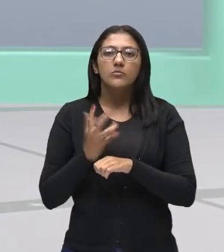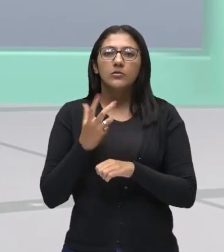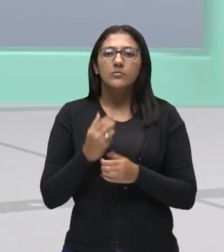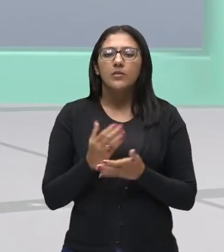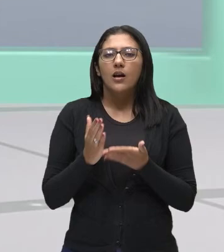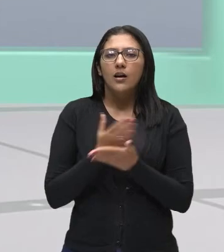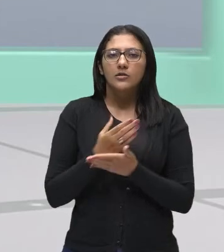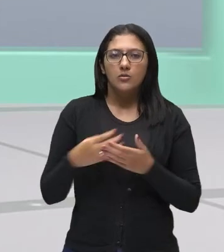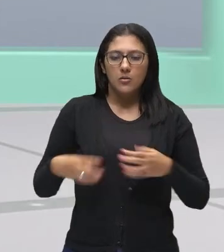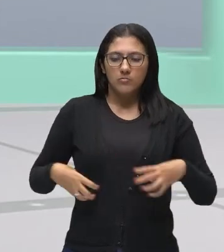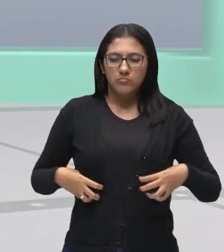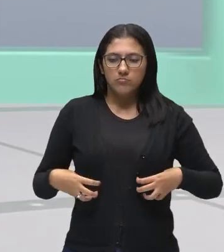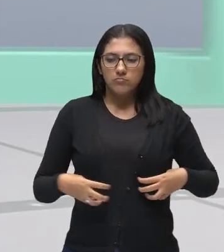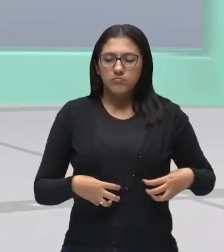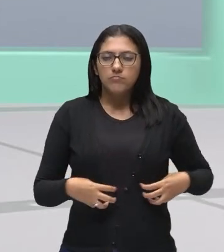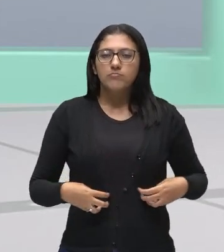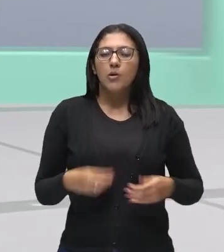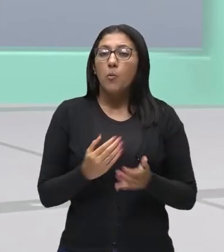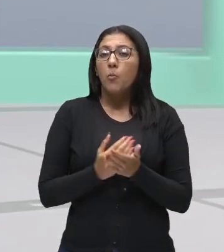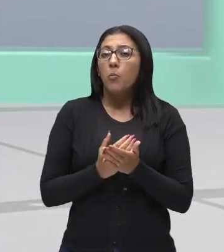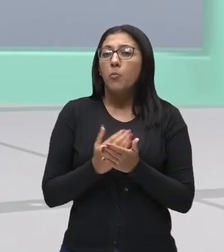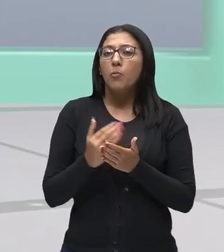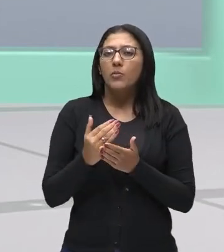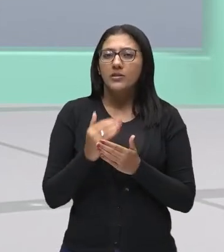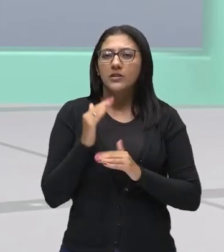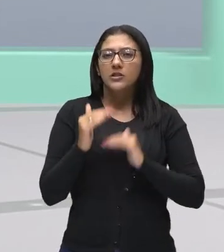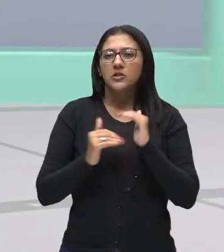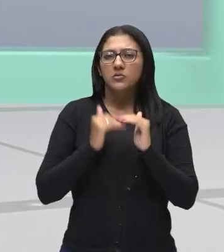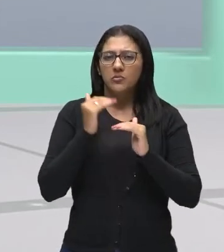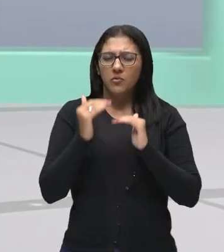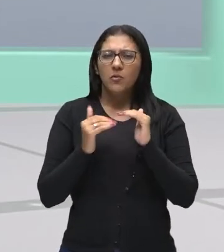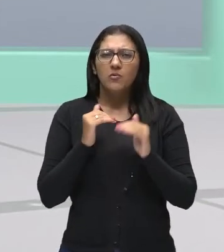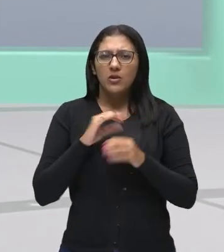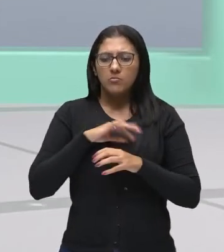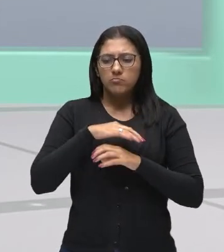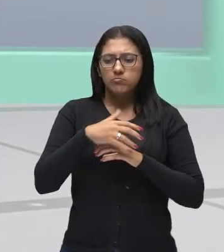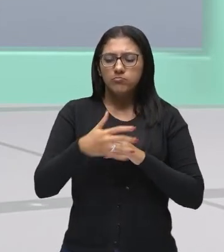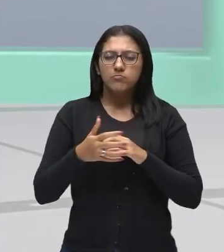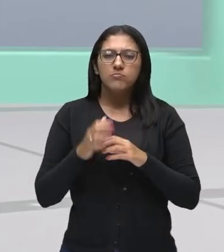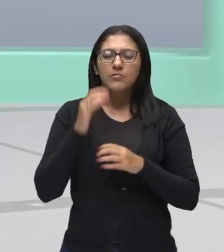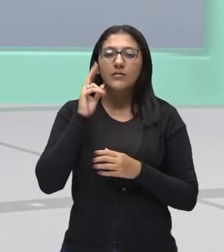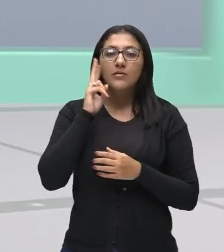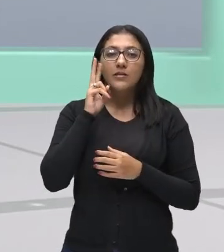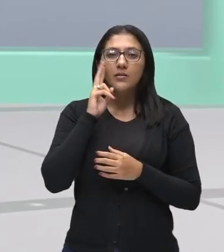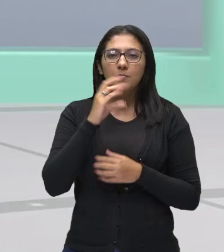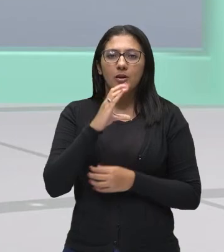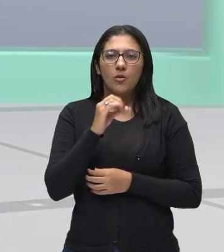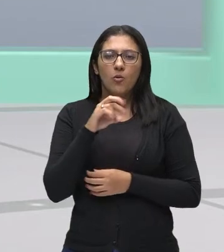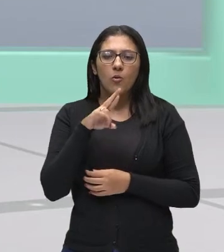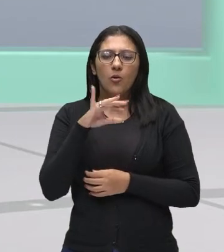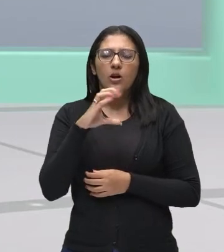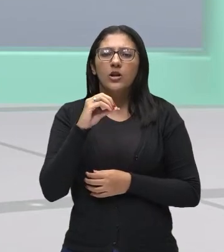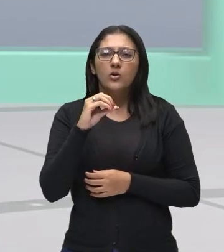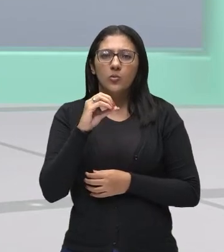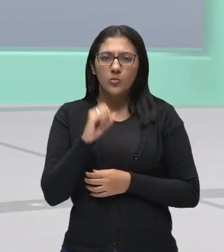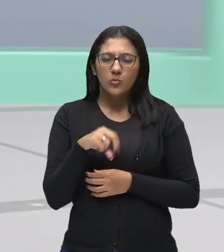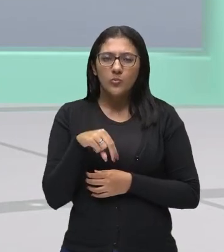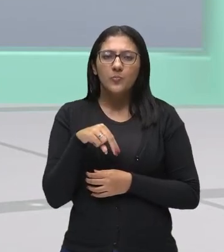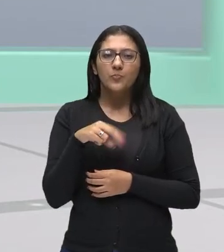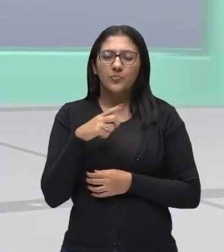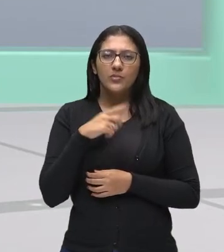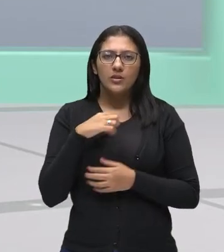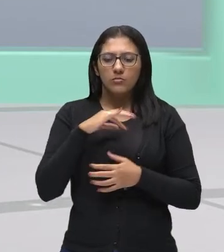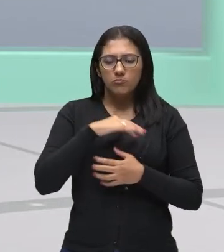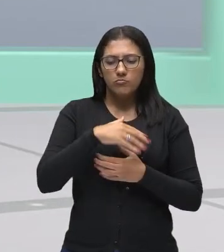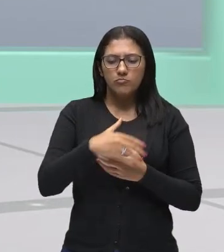anexos embrionários. Os anexos embrionários, né, gente, a gente viu ali, o córeo é a membrana que vai ali